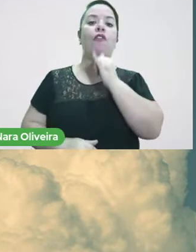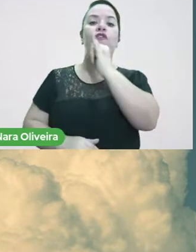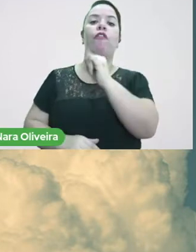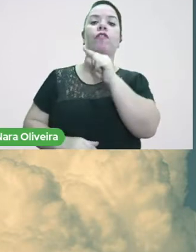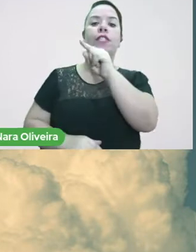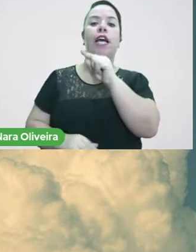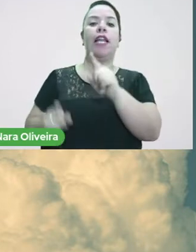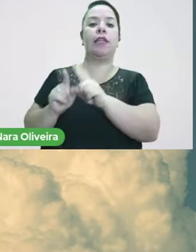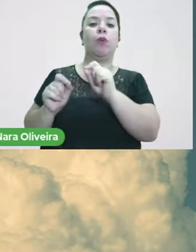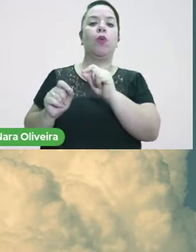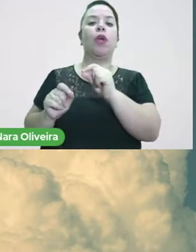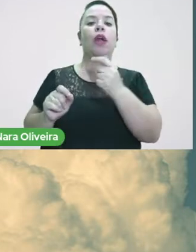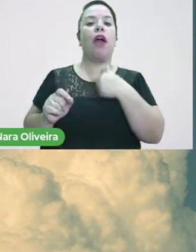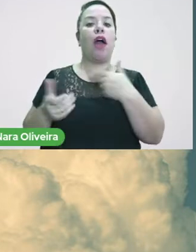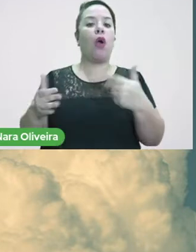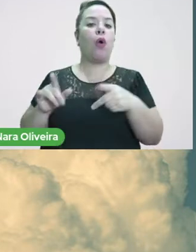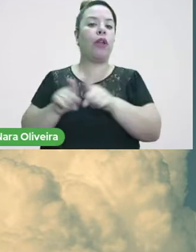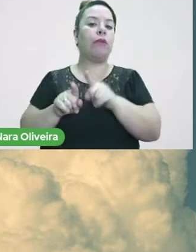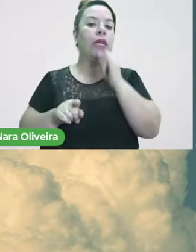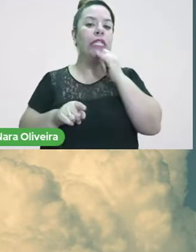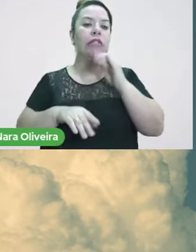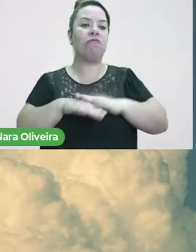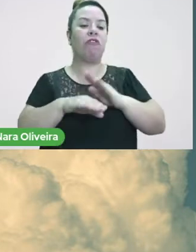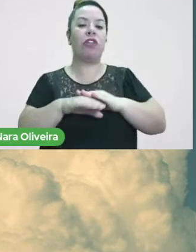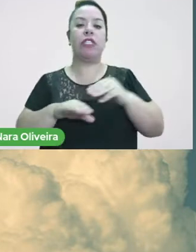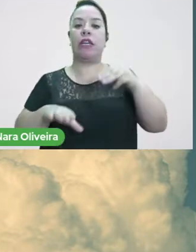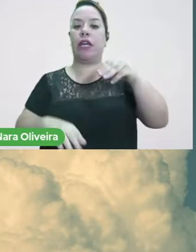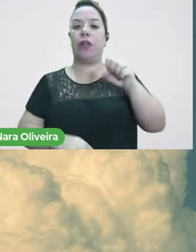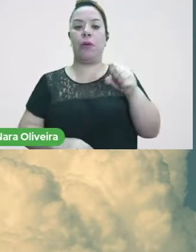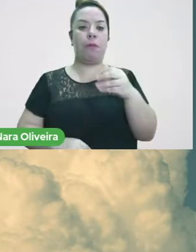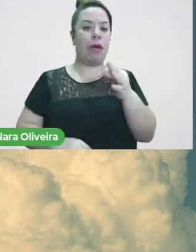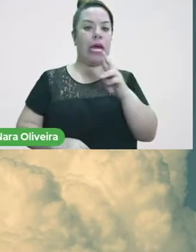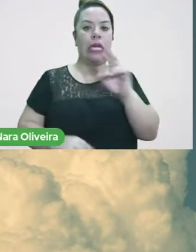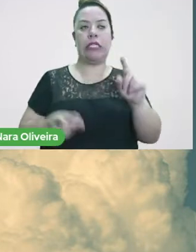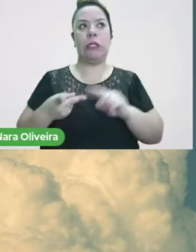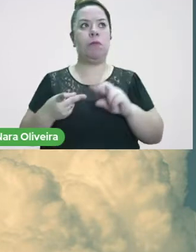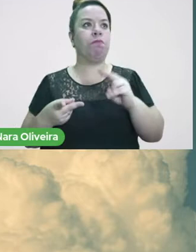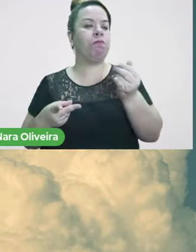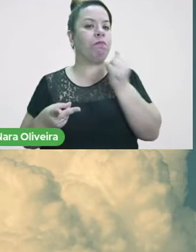vou mergear na master, ou vou,